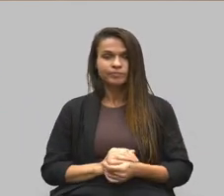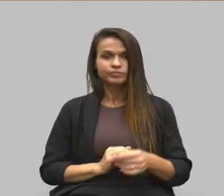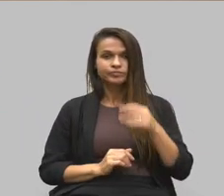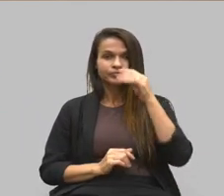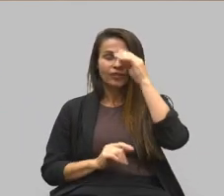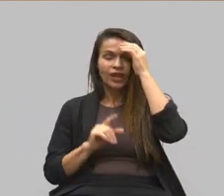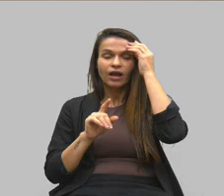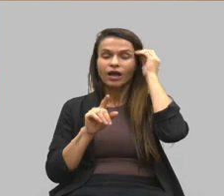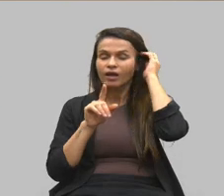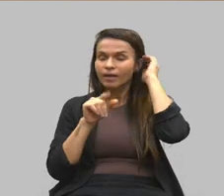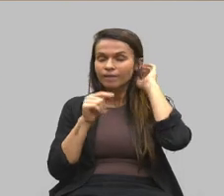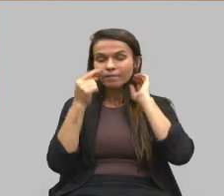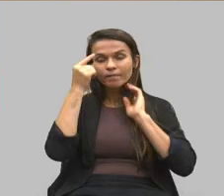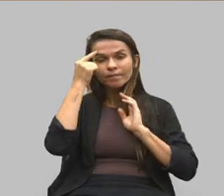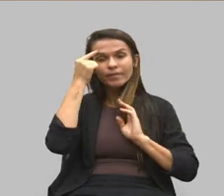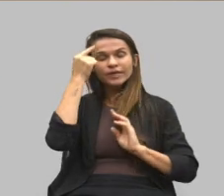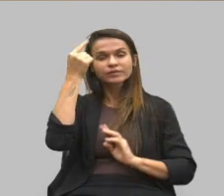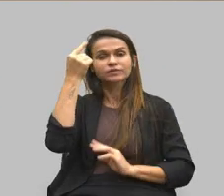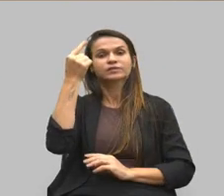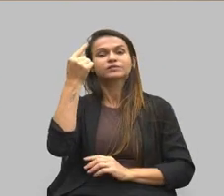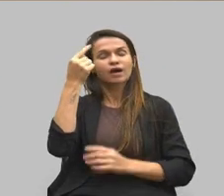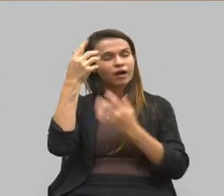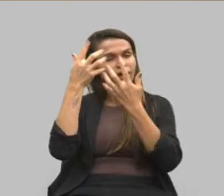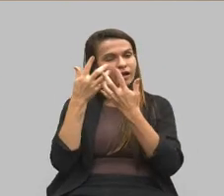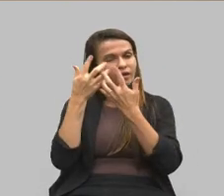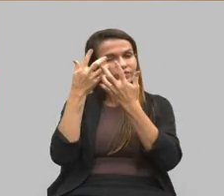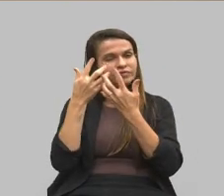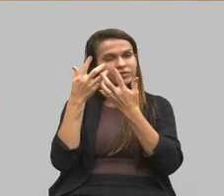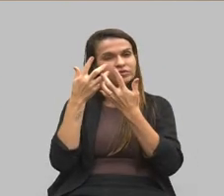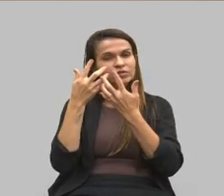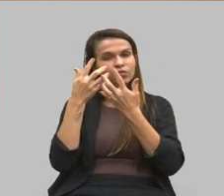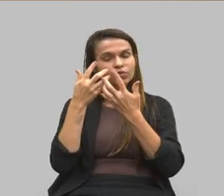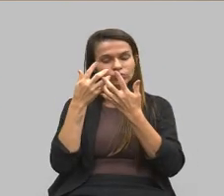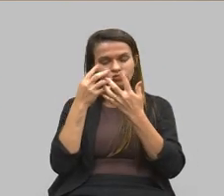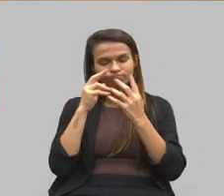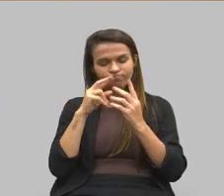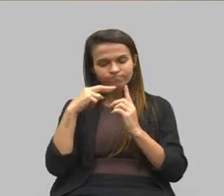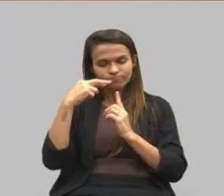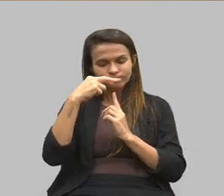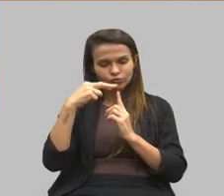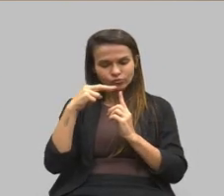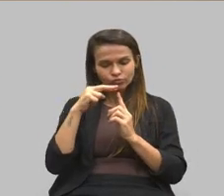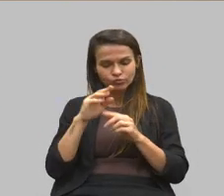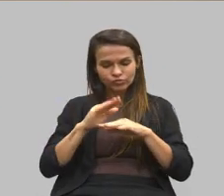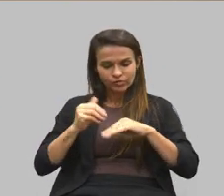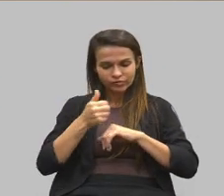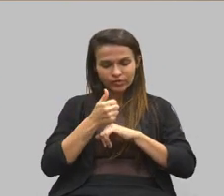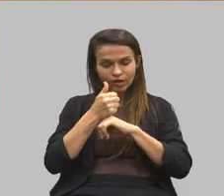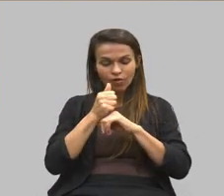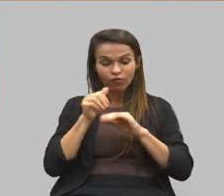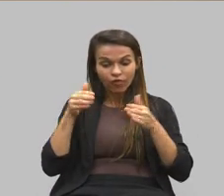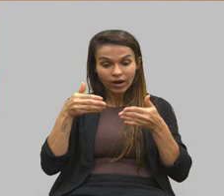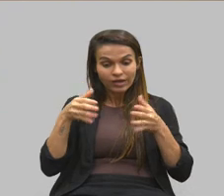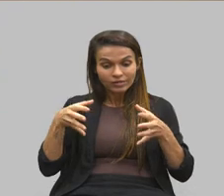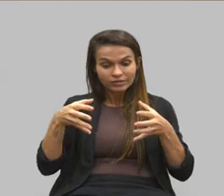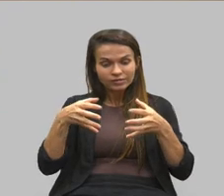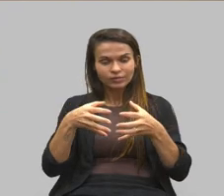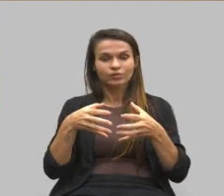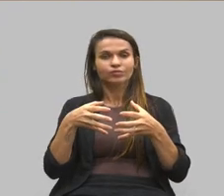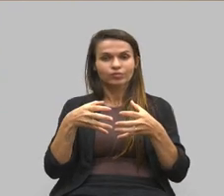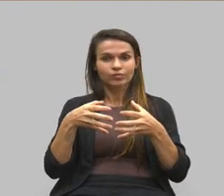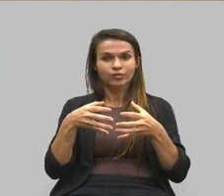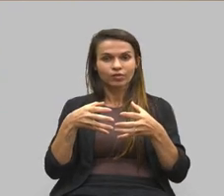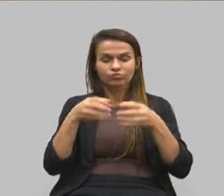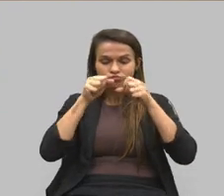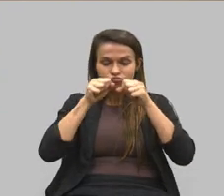justamente pensar repensar o nosso olhar enquanto profissional para esse público né E aí expandi